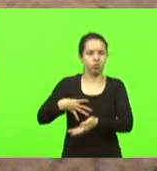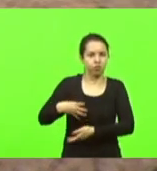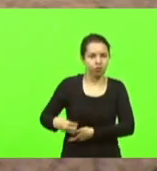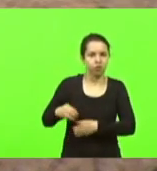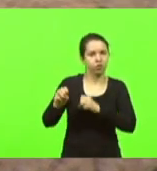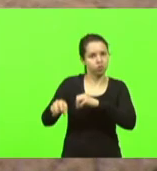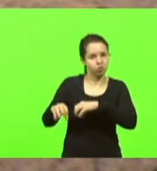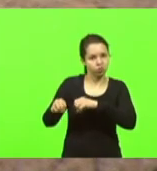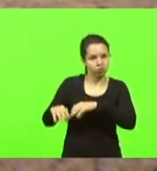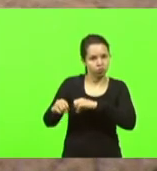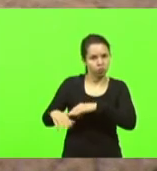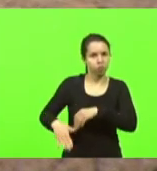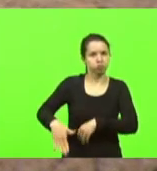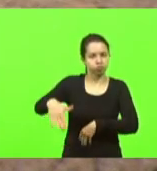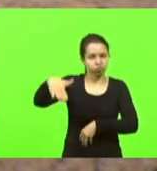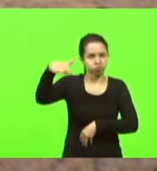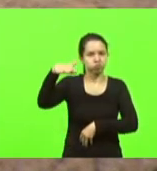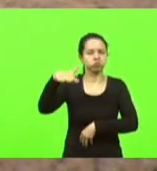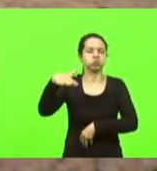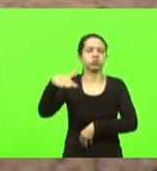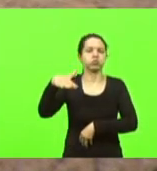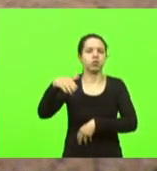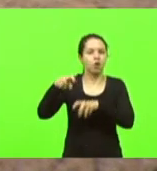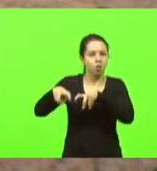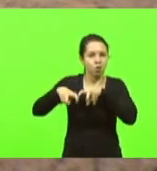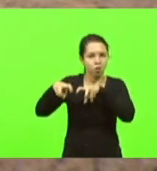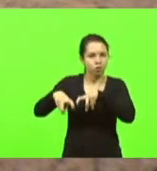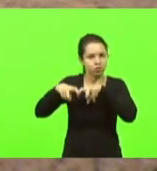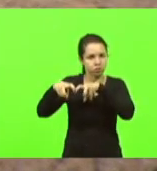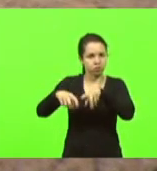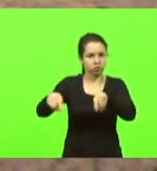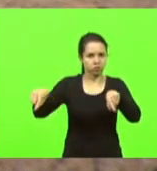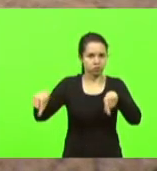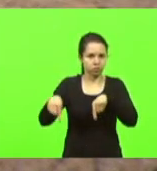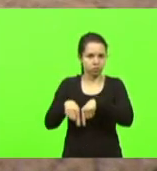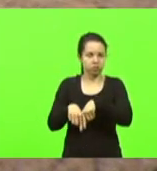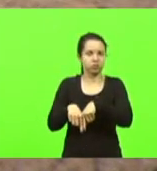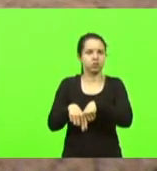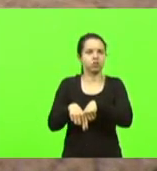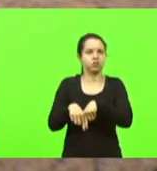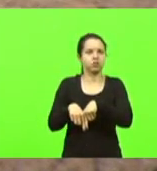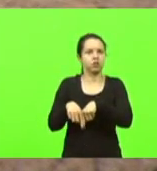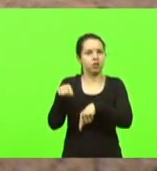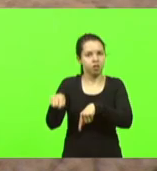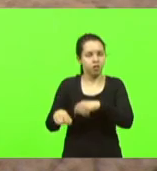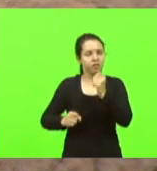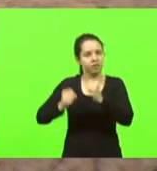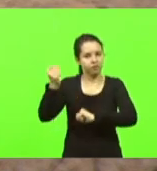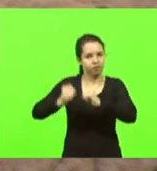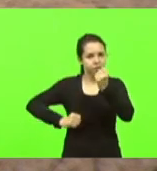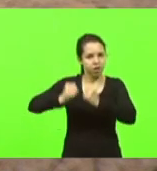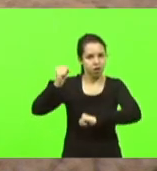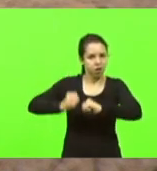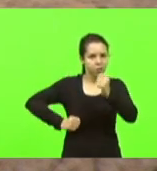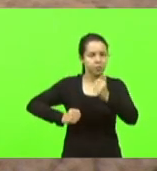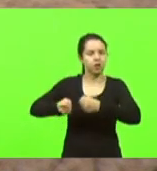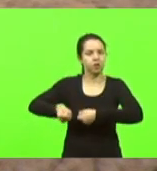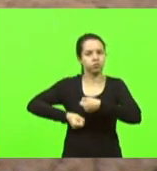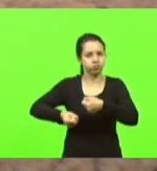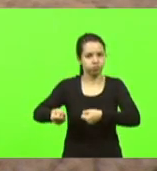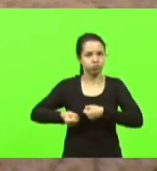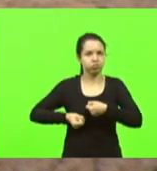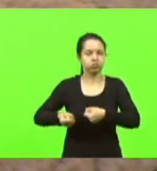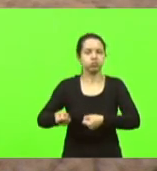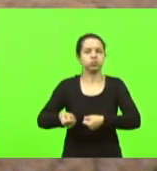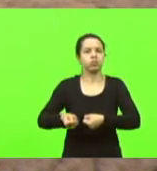educou seus filhos na roça e no chão de fábrica e essa é a